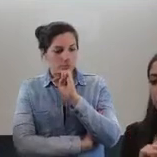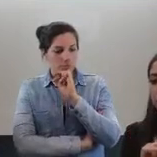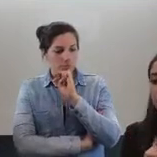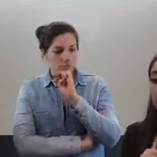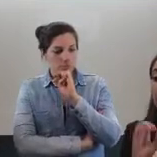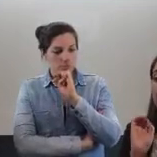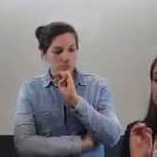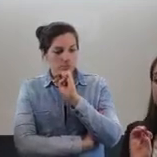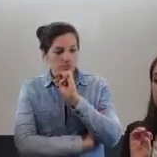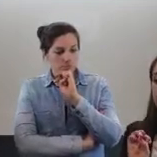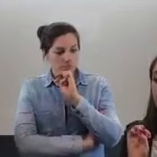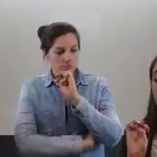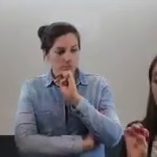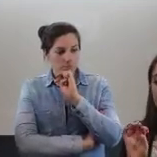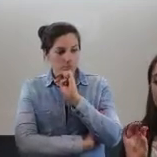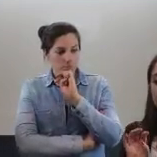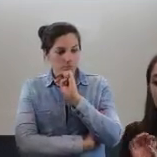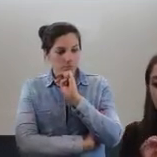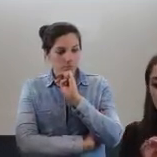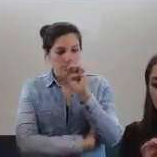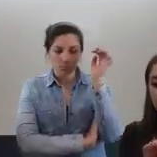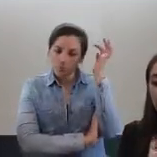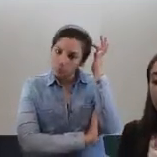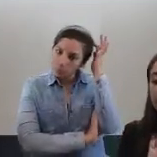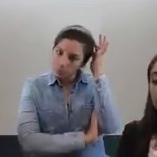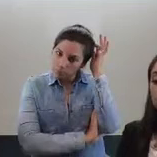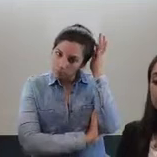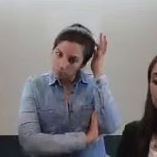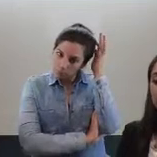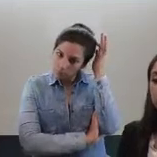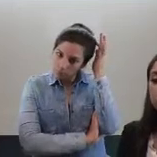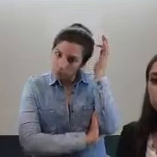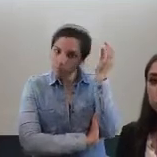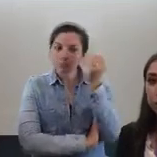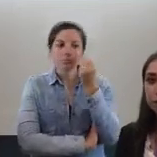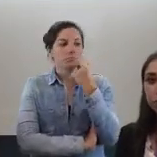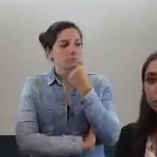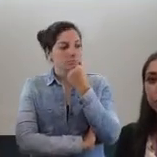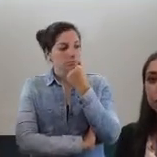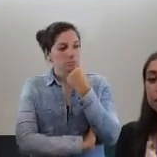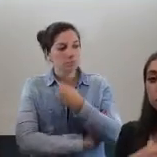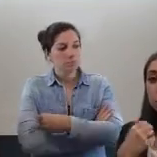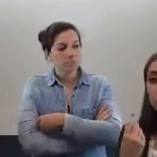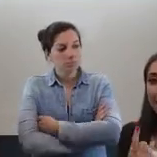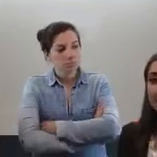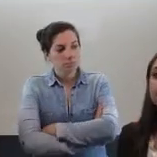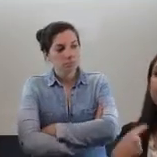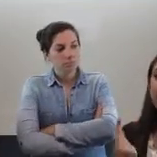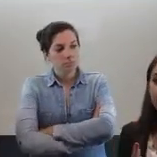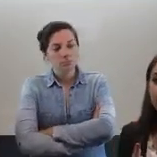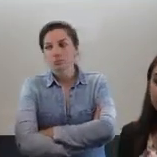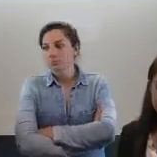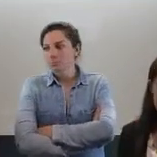o AND, OR ou NOT, eles são sempre colocados em letra maiúscula. Aí o sistema vai puxar tudo para mim o que for sobre